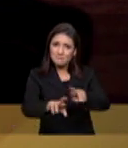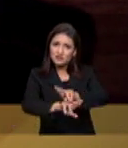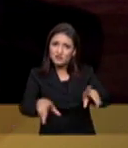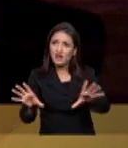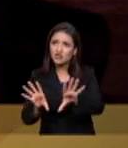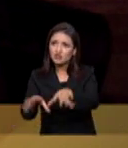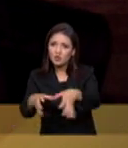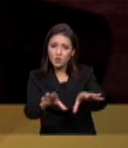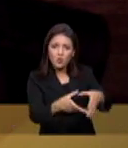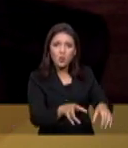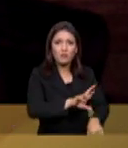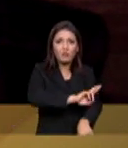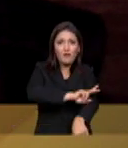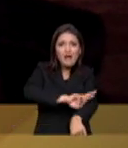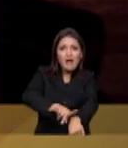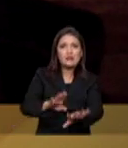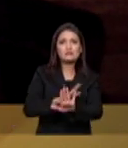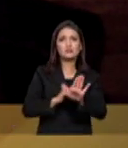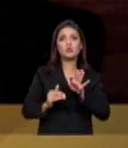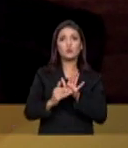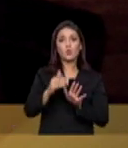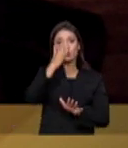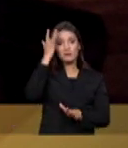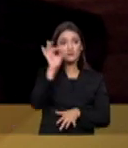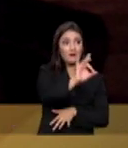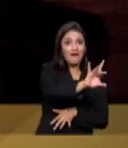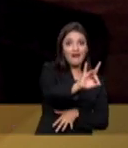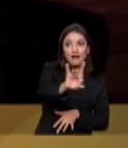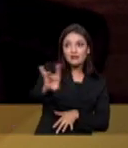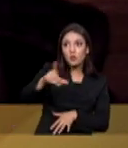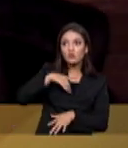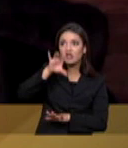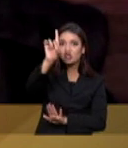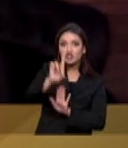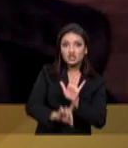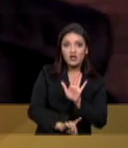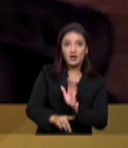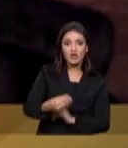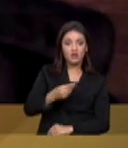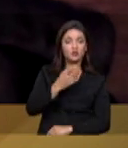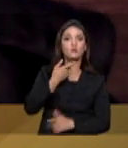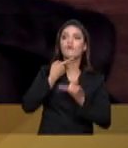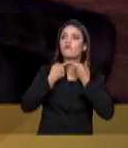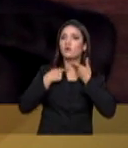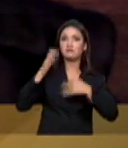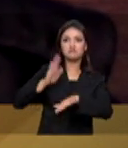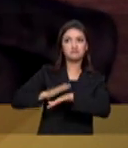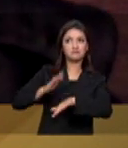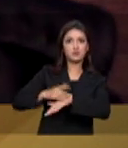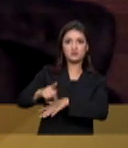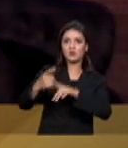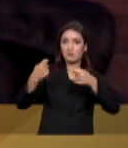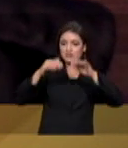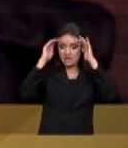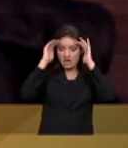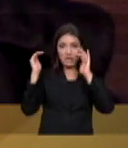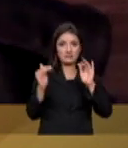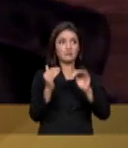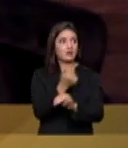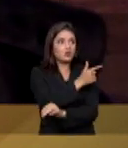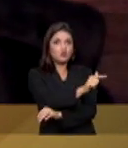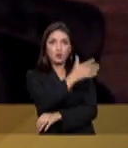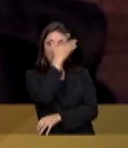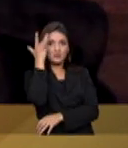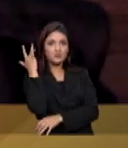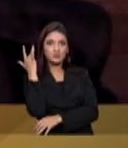em que cada um tem o direito de ser o que é na exata medida que a respeito direito de